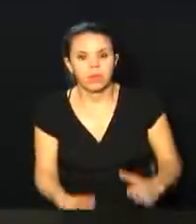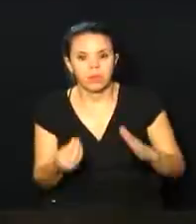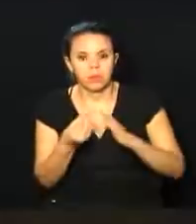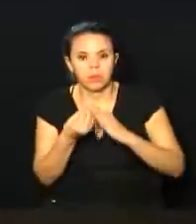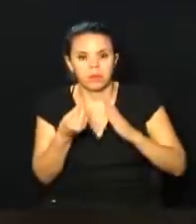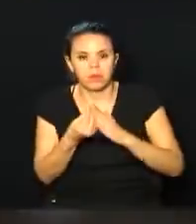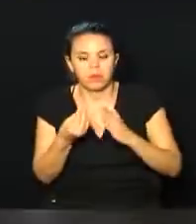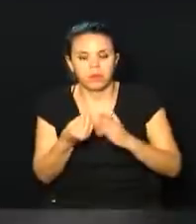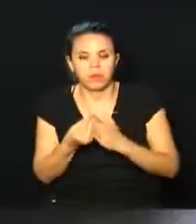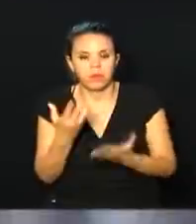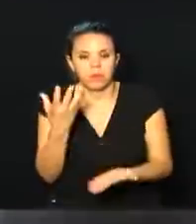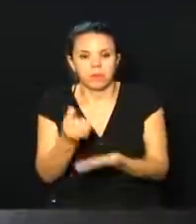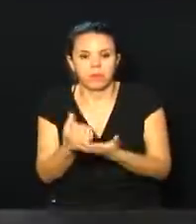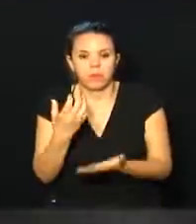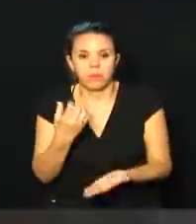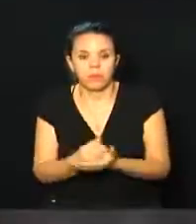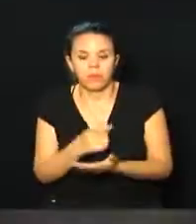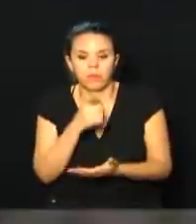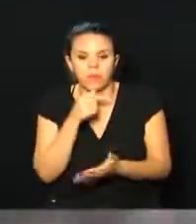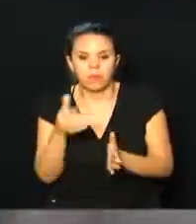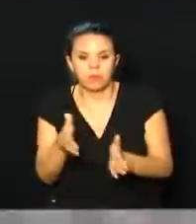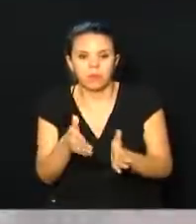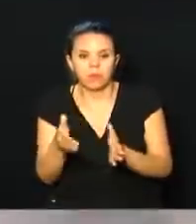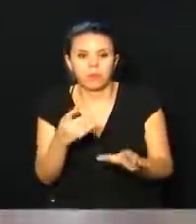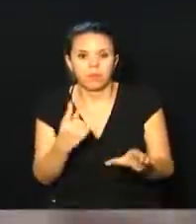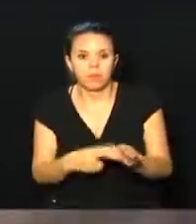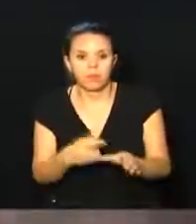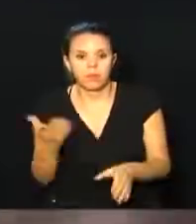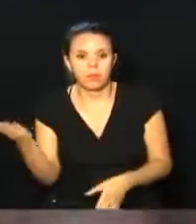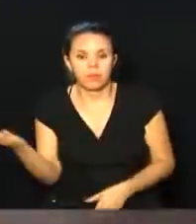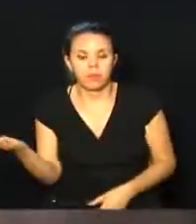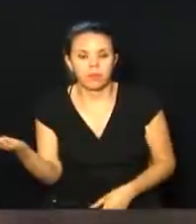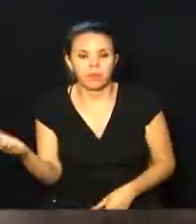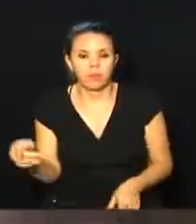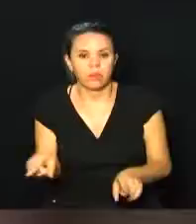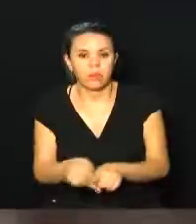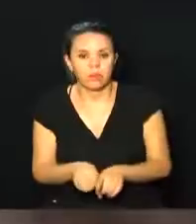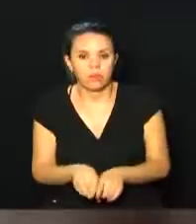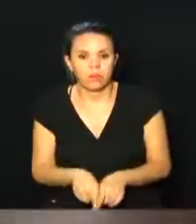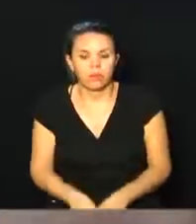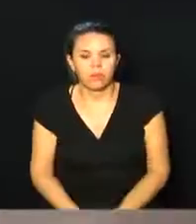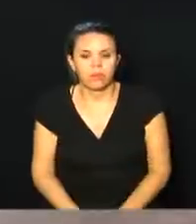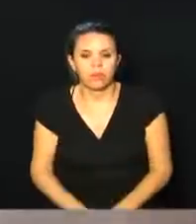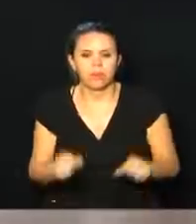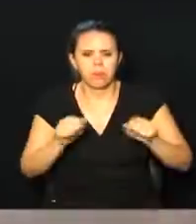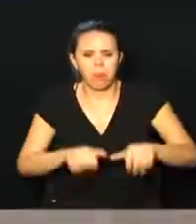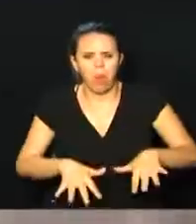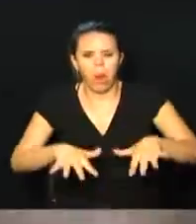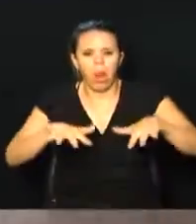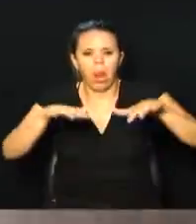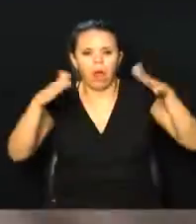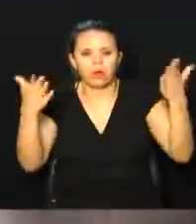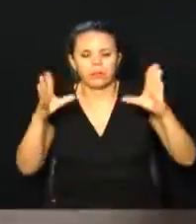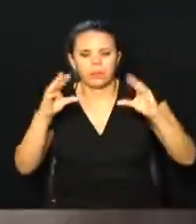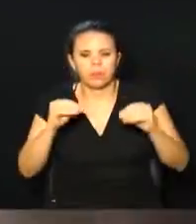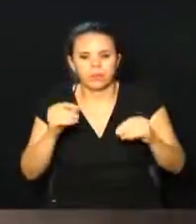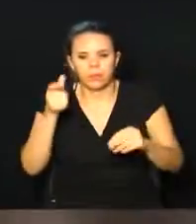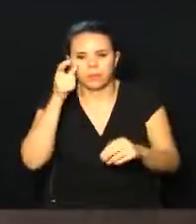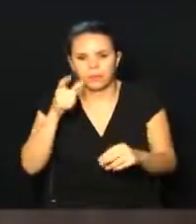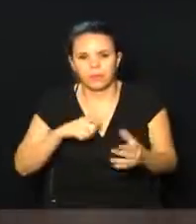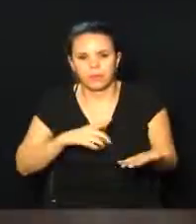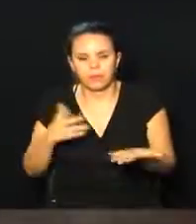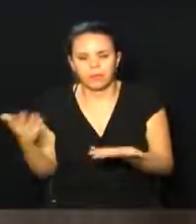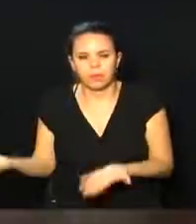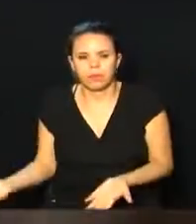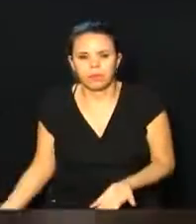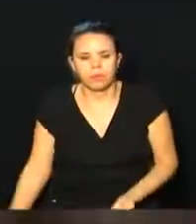que capta água do rio Capivari, também ela foi inundada nesta noite. A gente, inclusive, teve ali